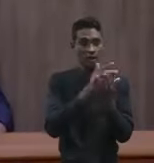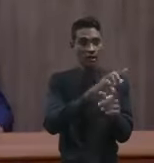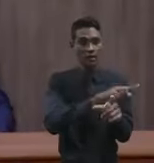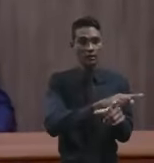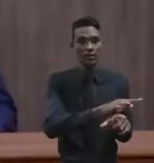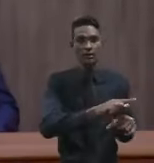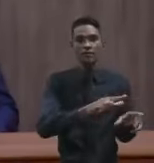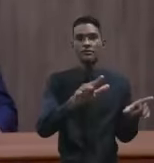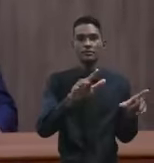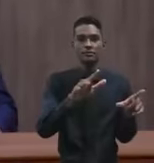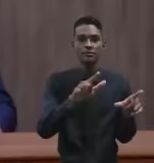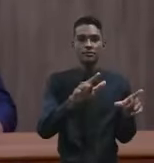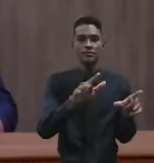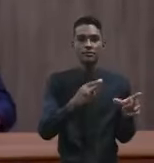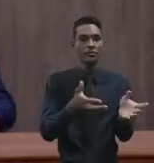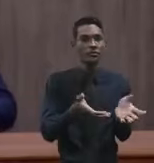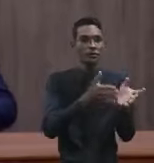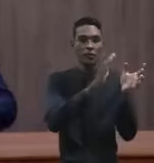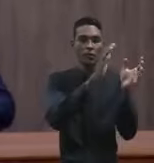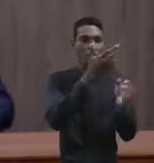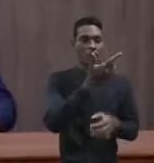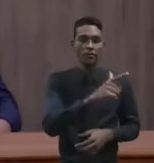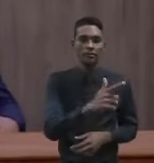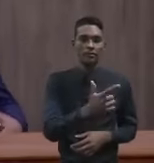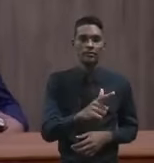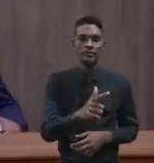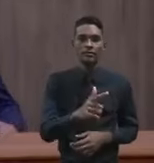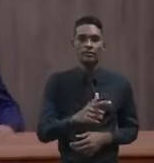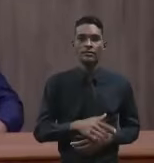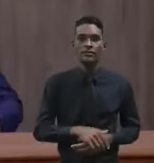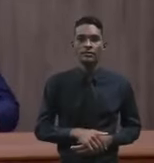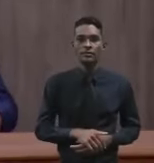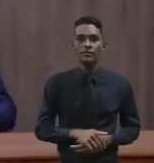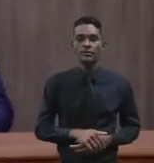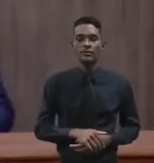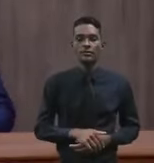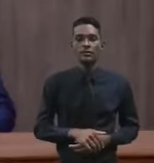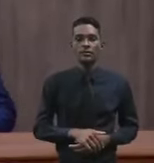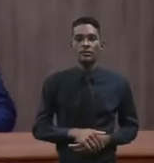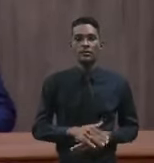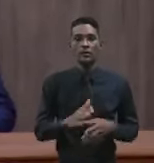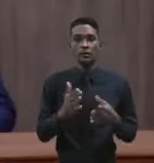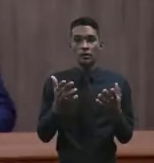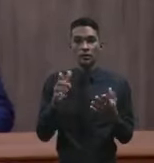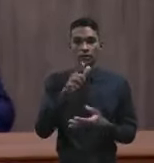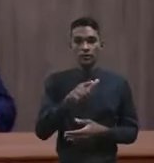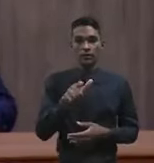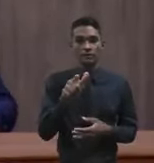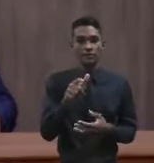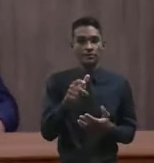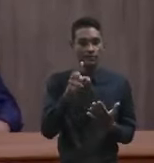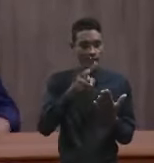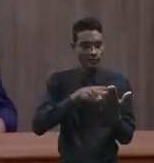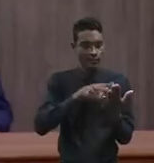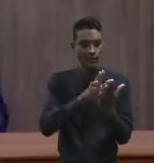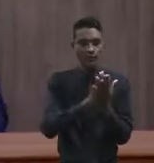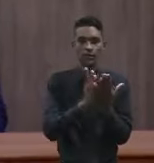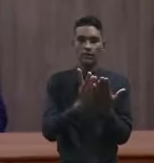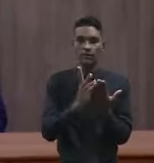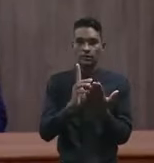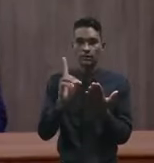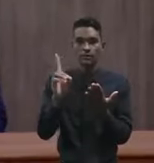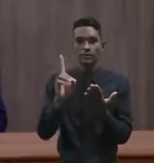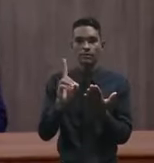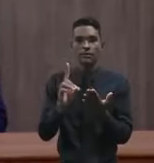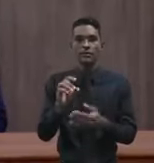é informe, olha lá, é informe. E quando você lê Isaías 45:18, a Bíblia diz que